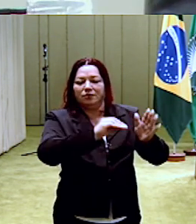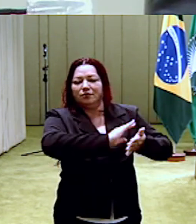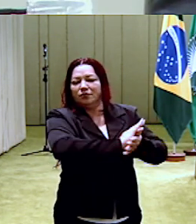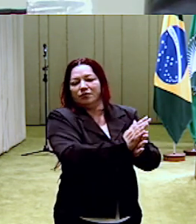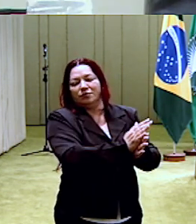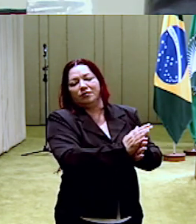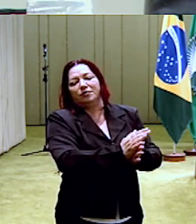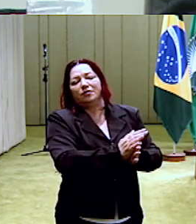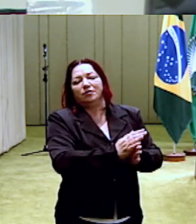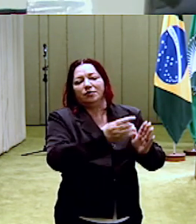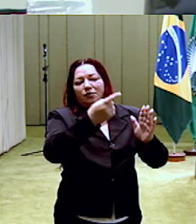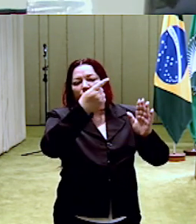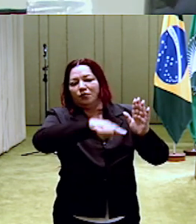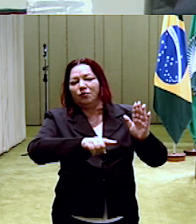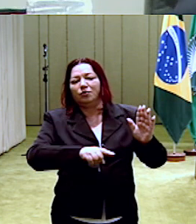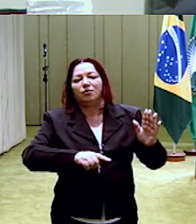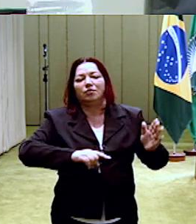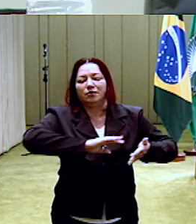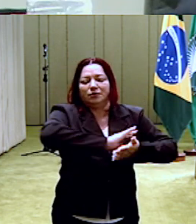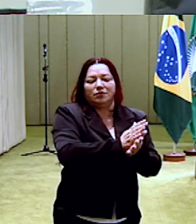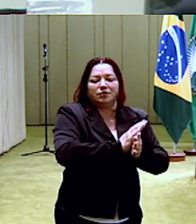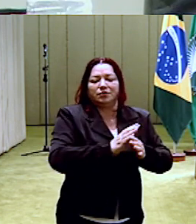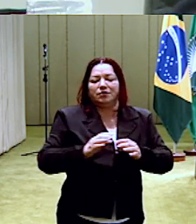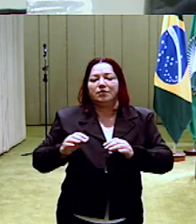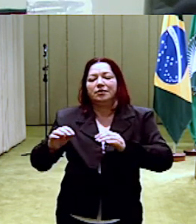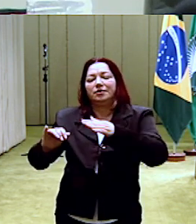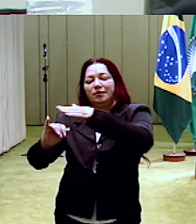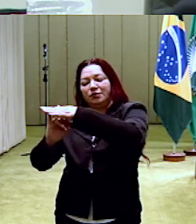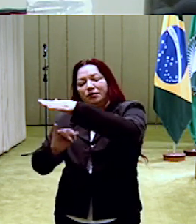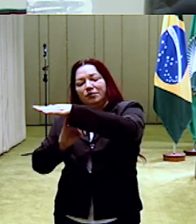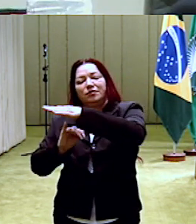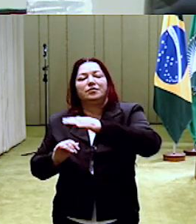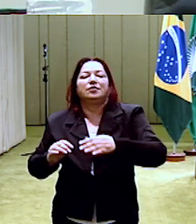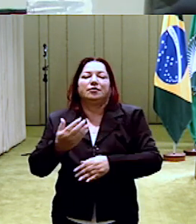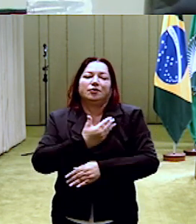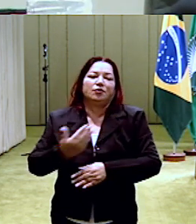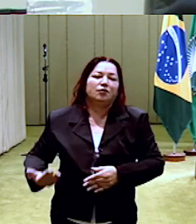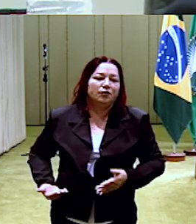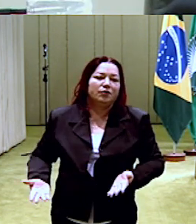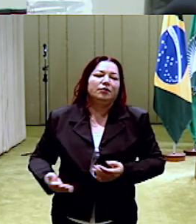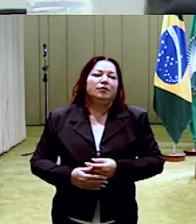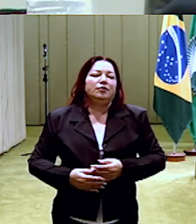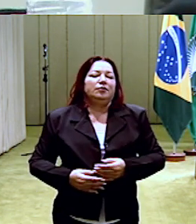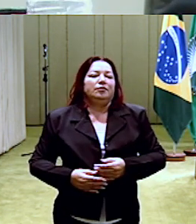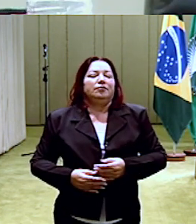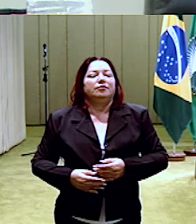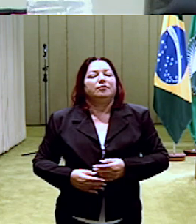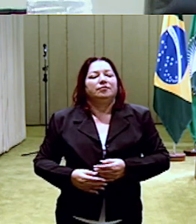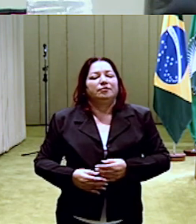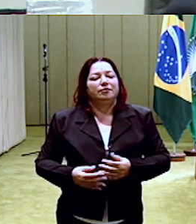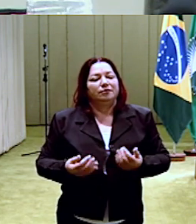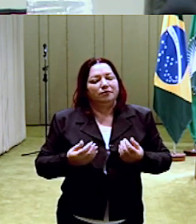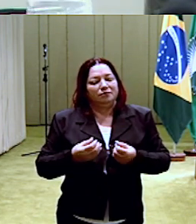antidiscriminatório que vise o combate ao racismo institucional, tanto no âmbito privado quanto público. Por enquanto era isso,